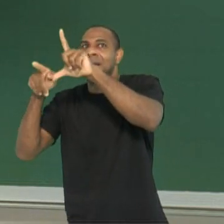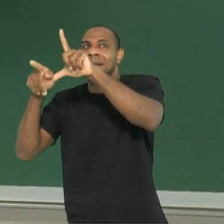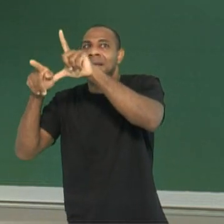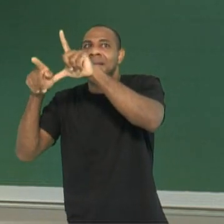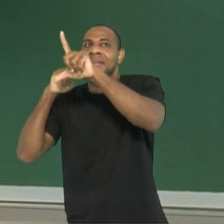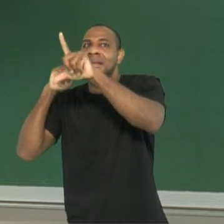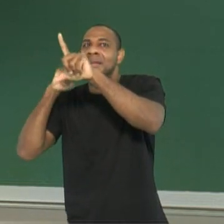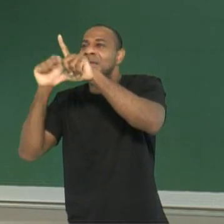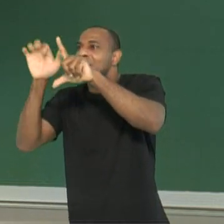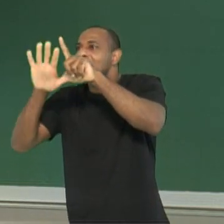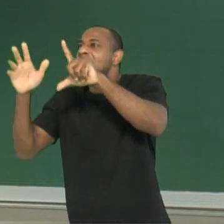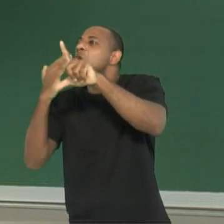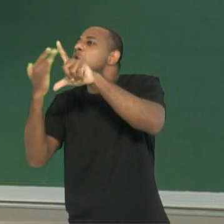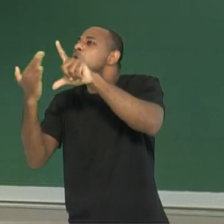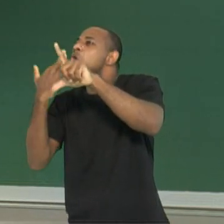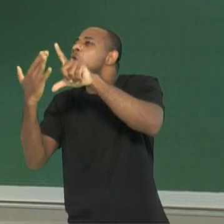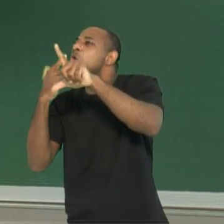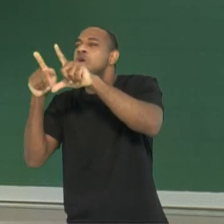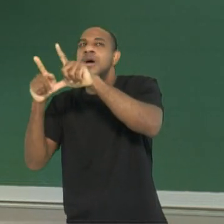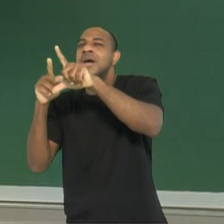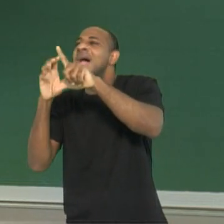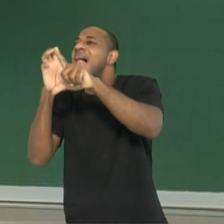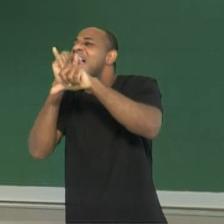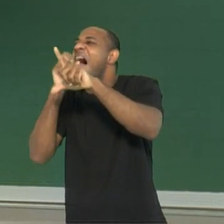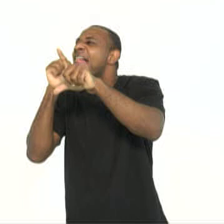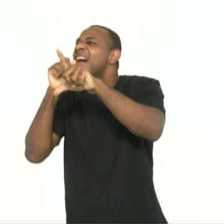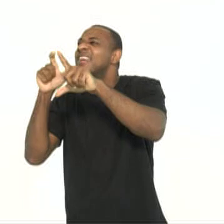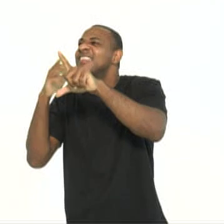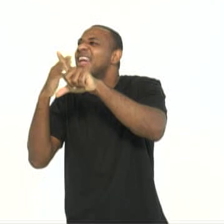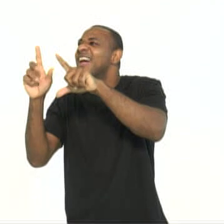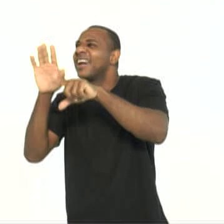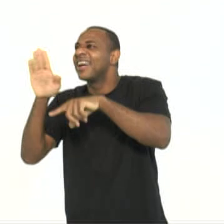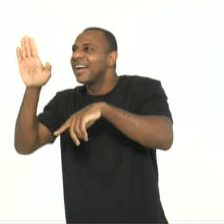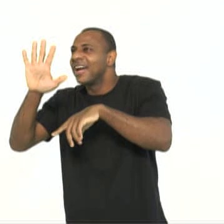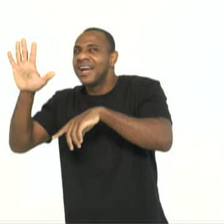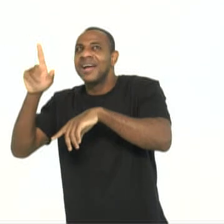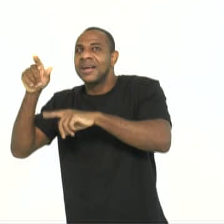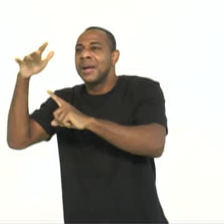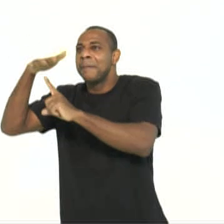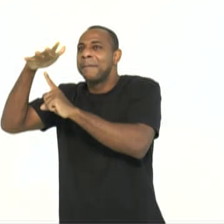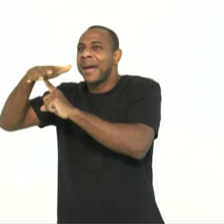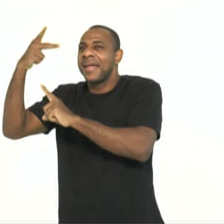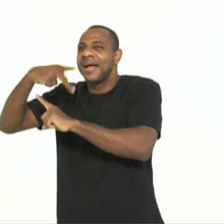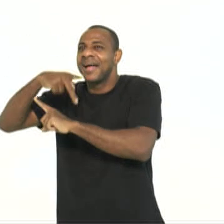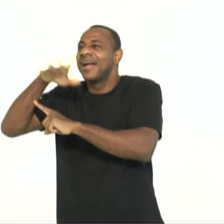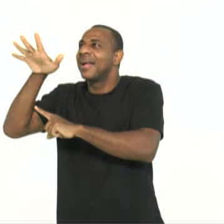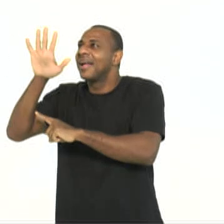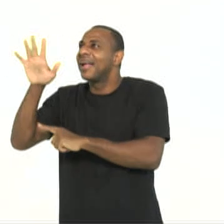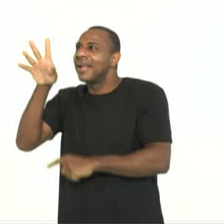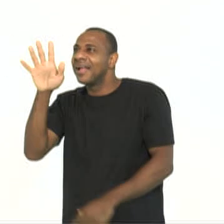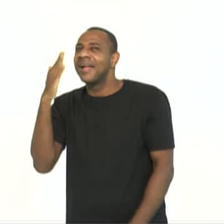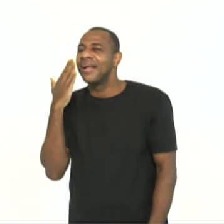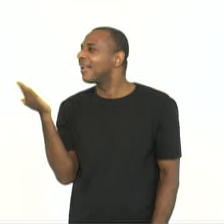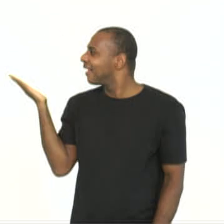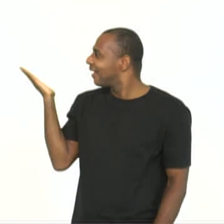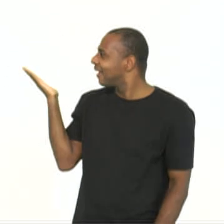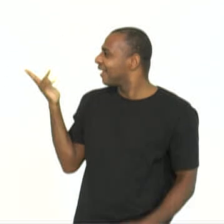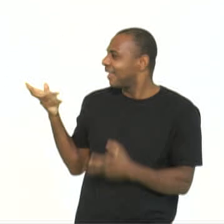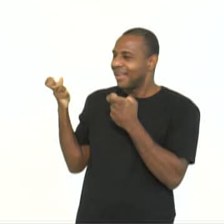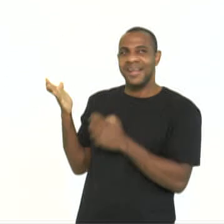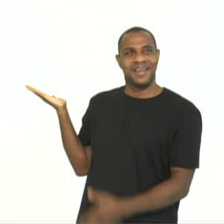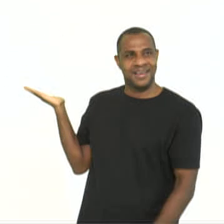área destacada na coloração laranja, que é nada mais do que o estado do Paraná, que aqui encontra-se de